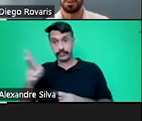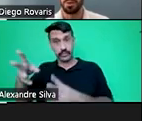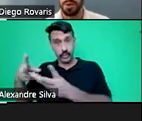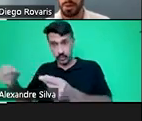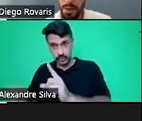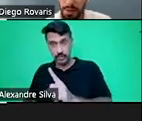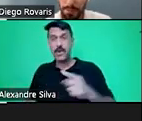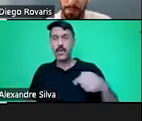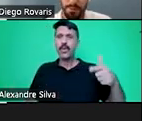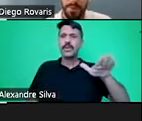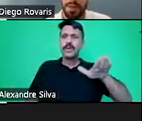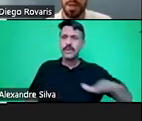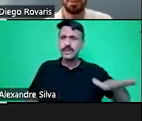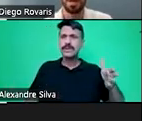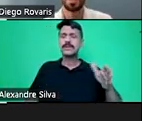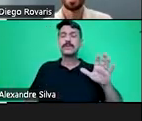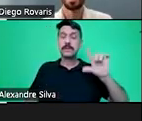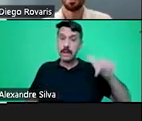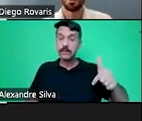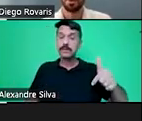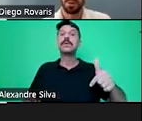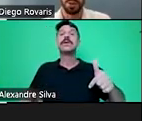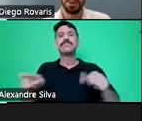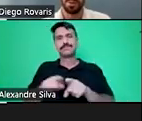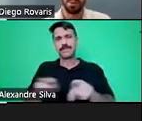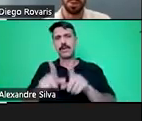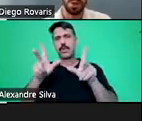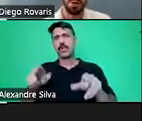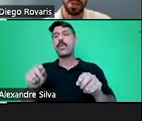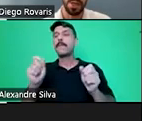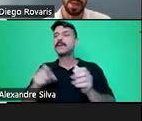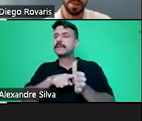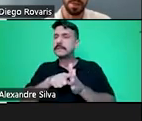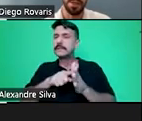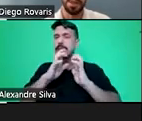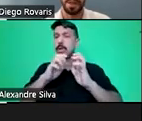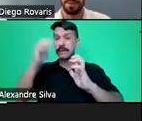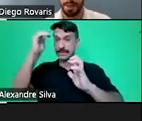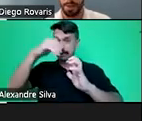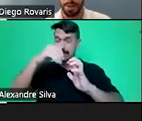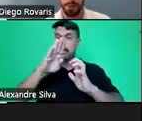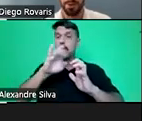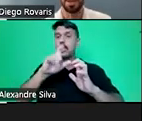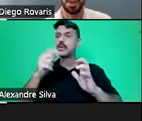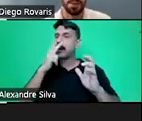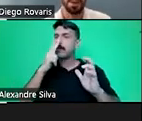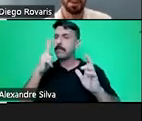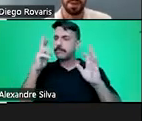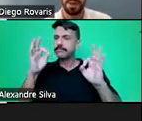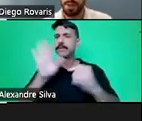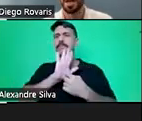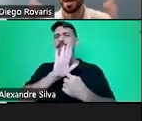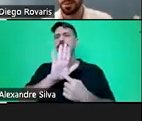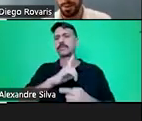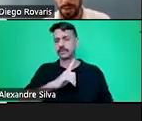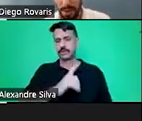são condições que têm uma neurobiologia, uma biologia compartilhada bastante evidente. Ou seja, a gente está falando